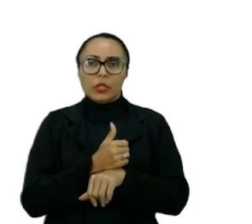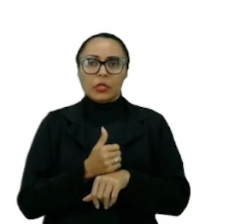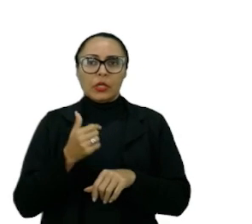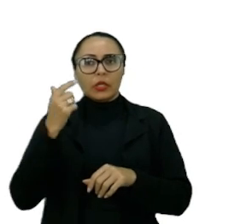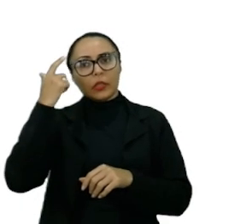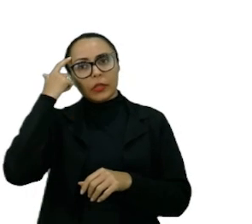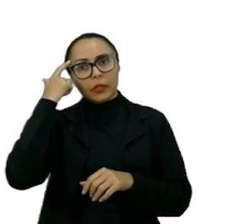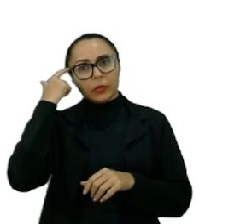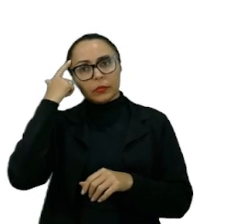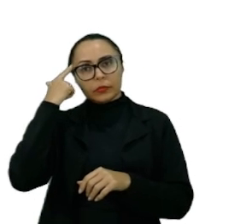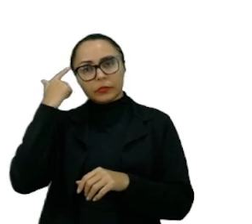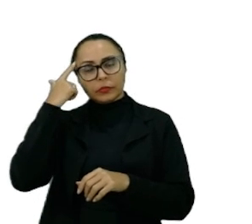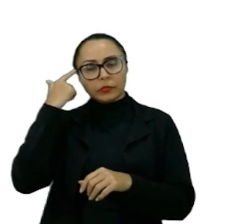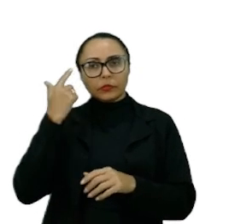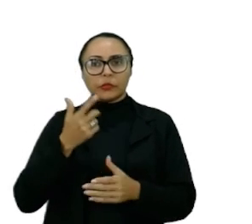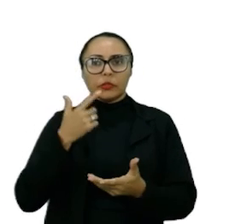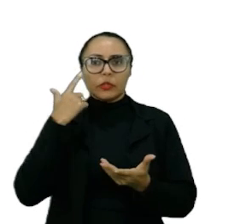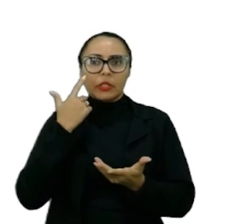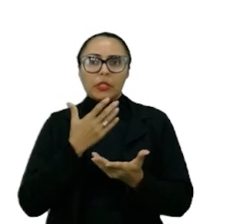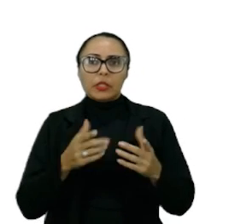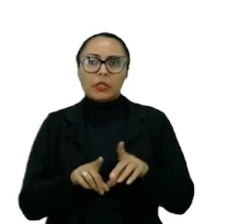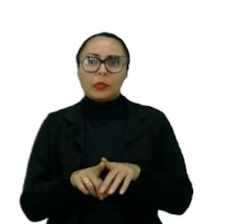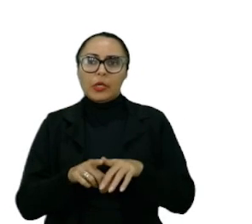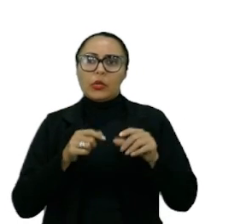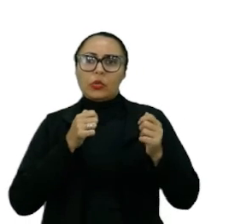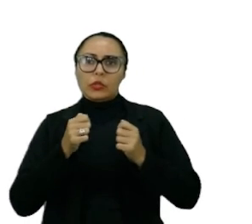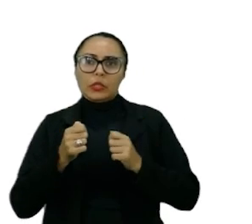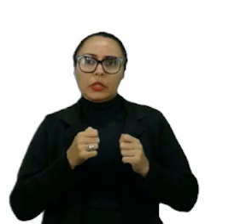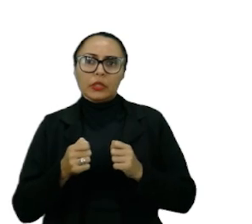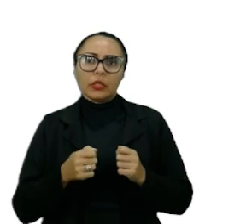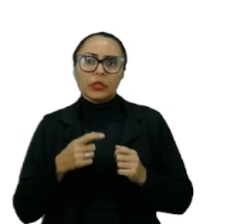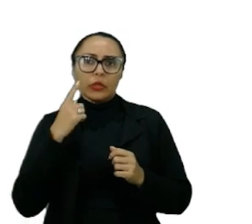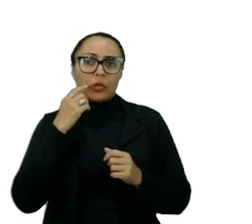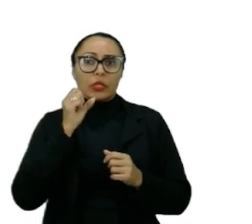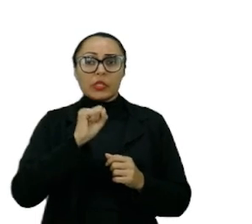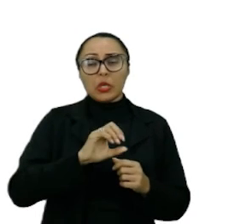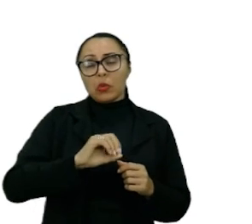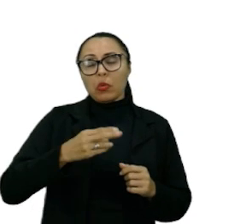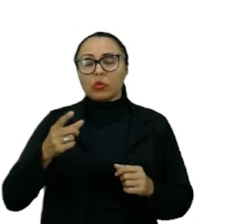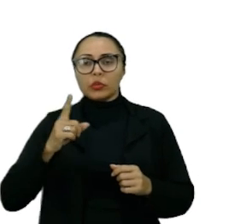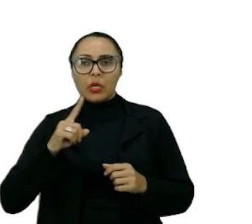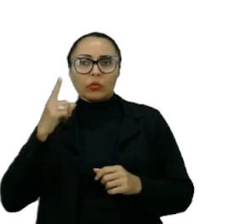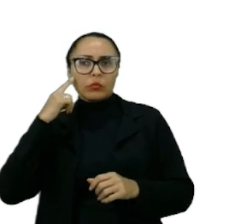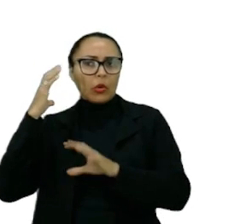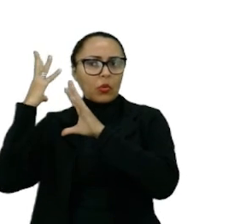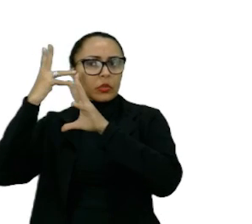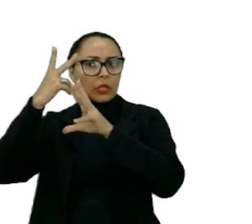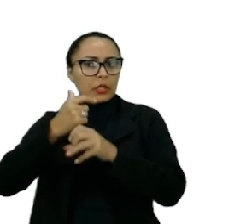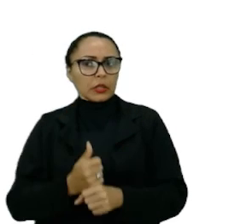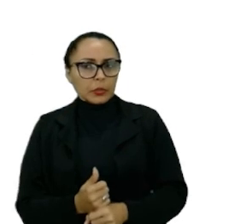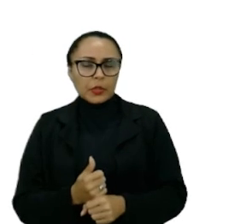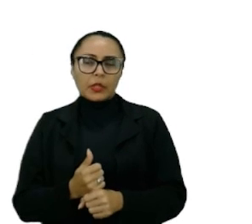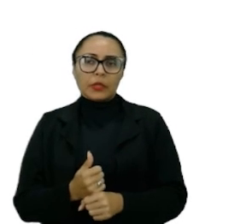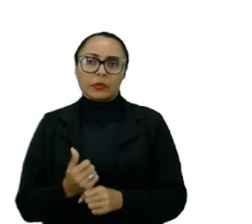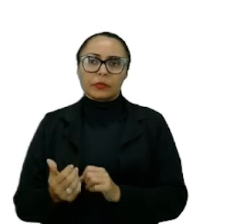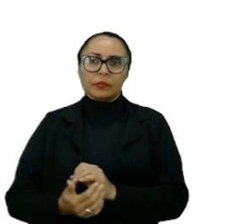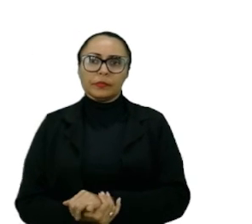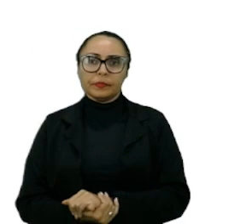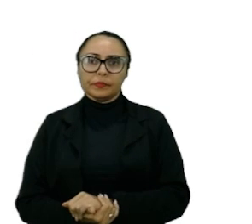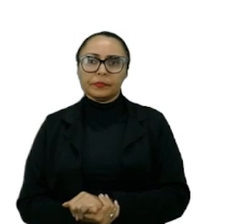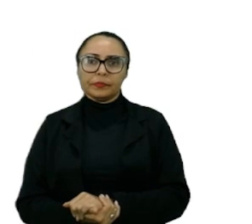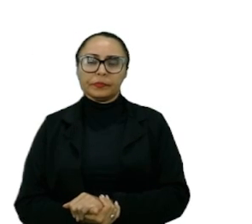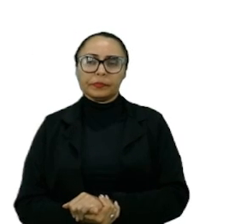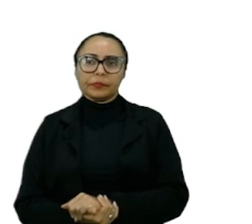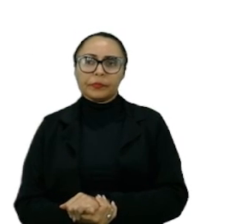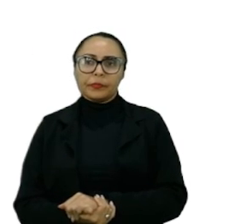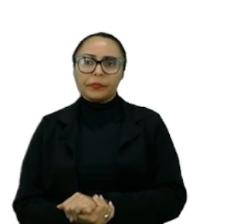assegurar se a atividade controlada está ou não alcançando os resultados previamente estabelecidos. Nos setores